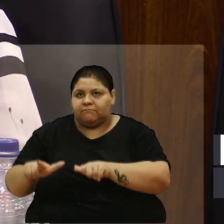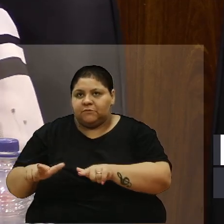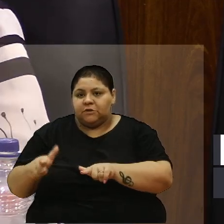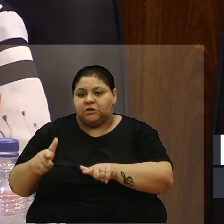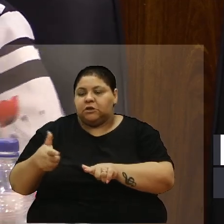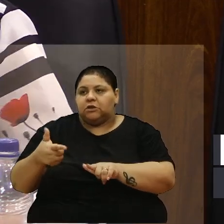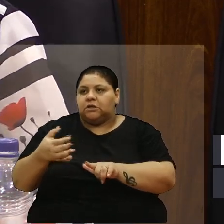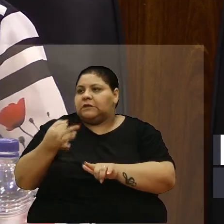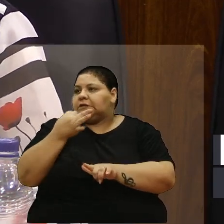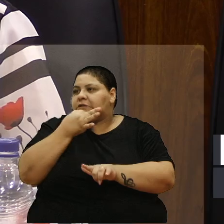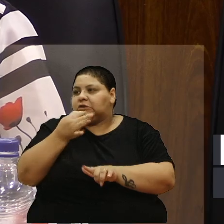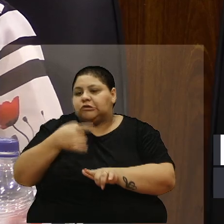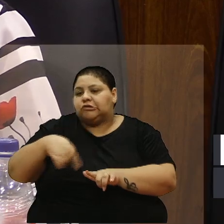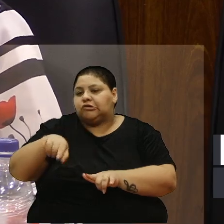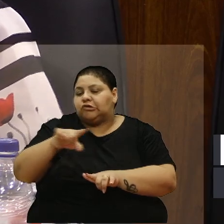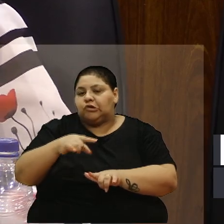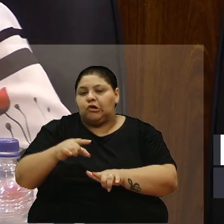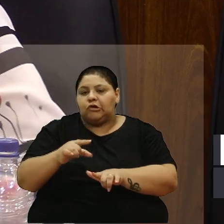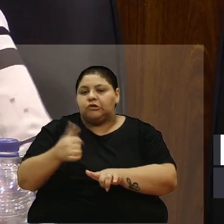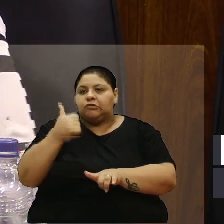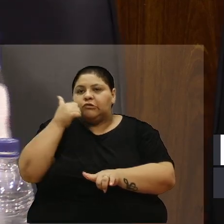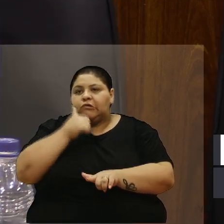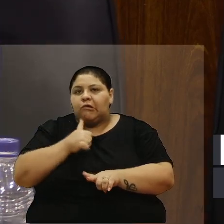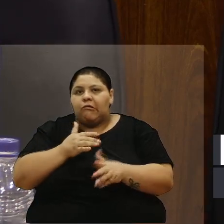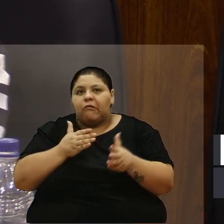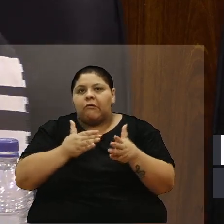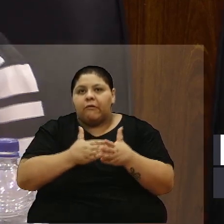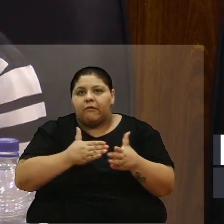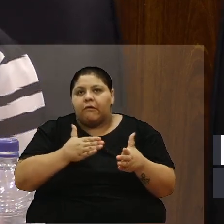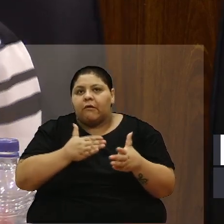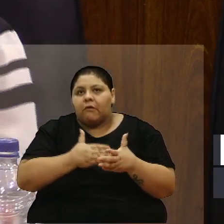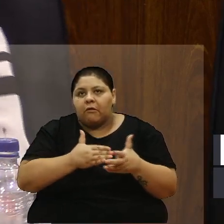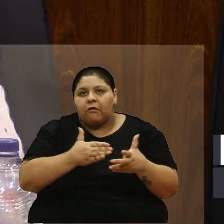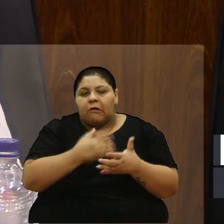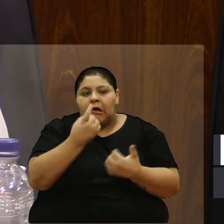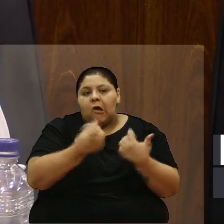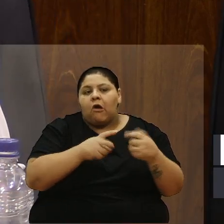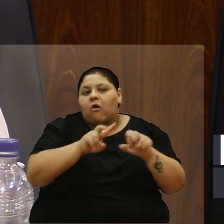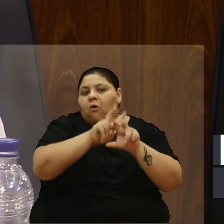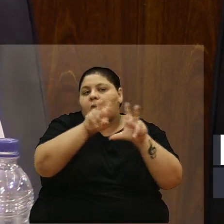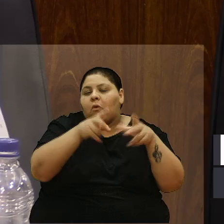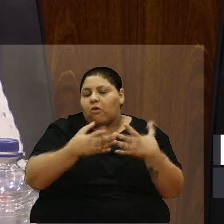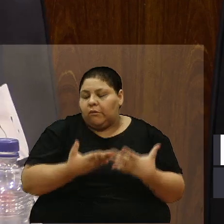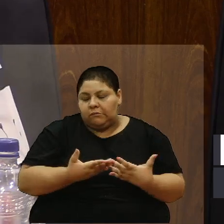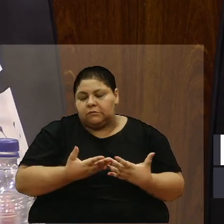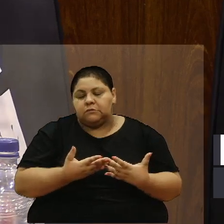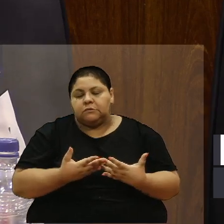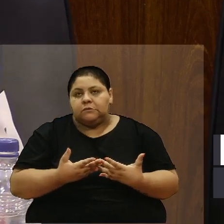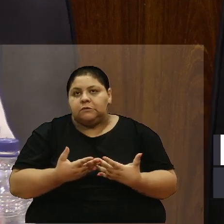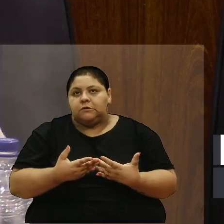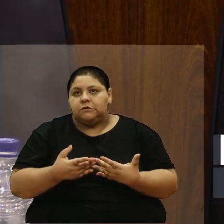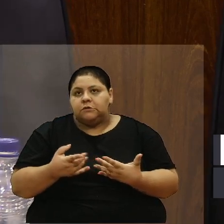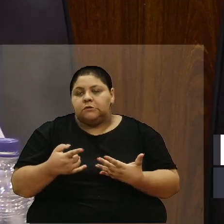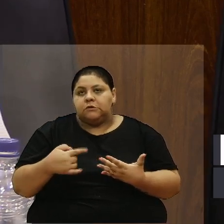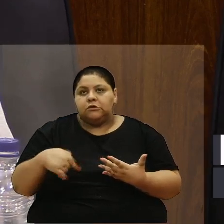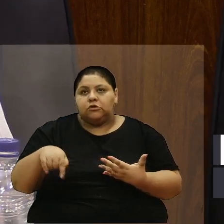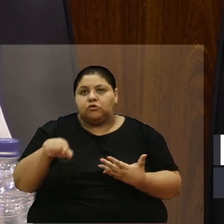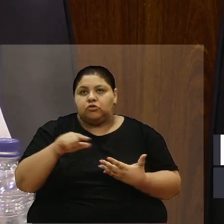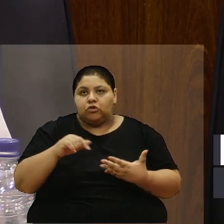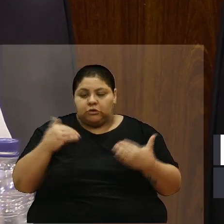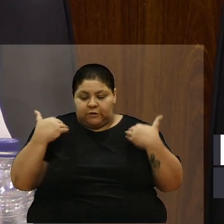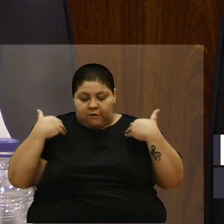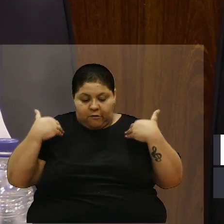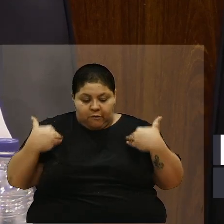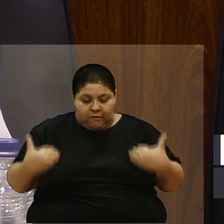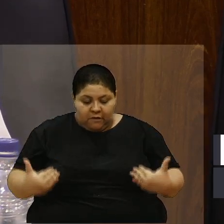nós, mulheres, somos limitadas a determinadas questões, aonde os nossos traços físicos, a